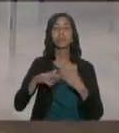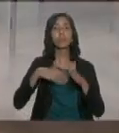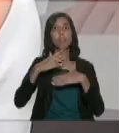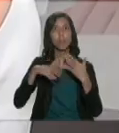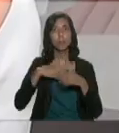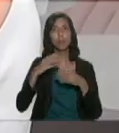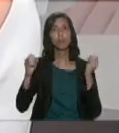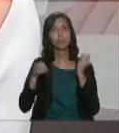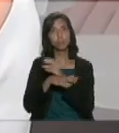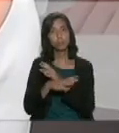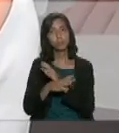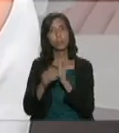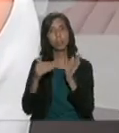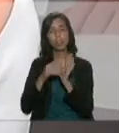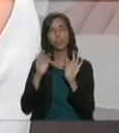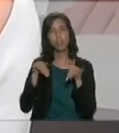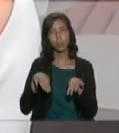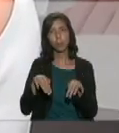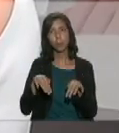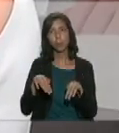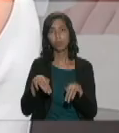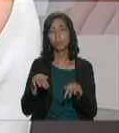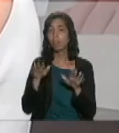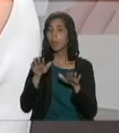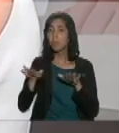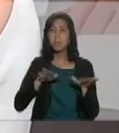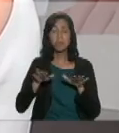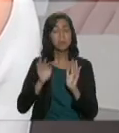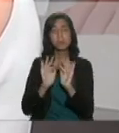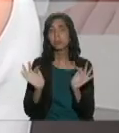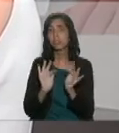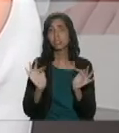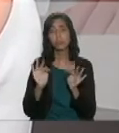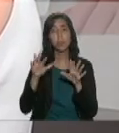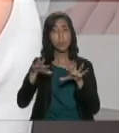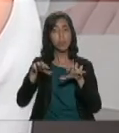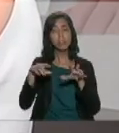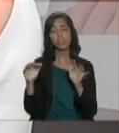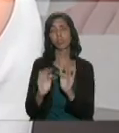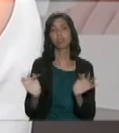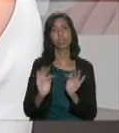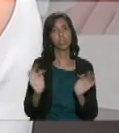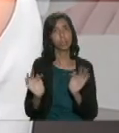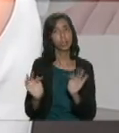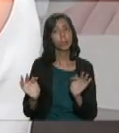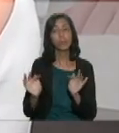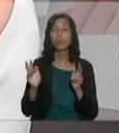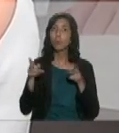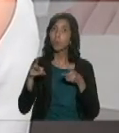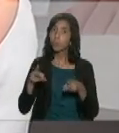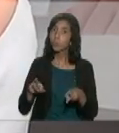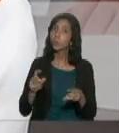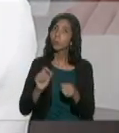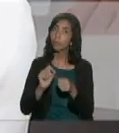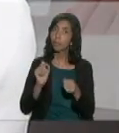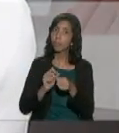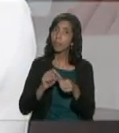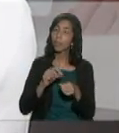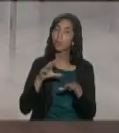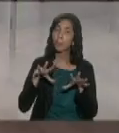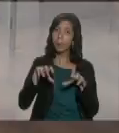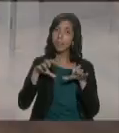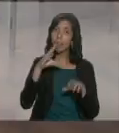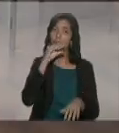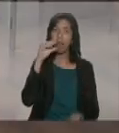aí depois completa e vai até o final. São movimentos muito simples. A Chantala é uma massagem muito simples. A continuação da Chantala para